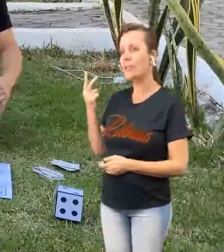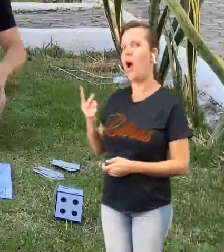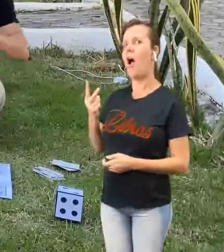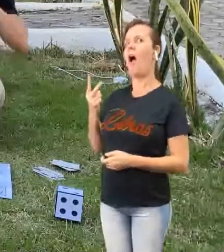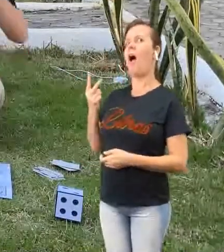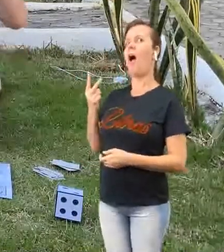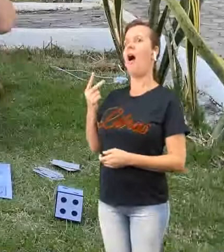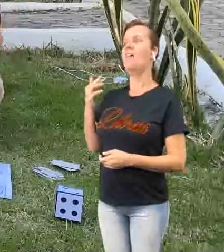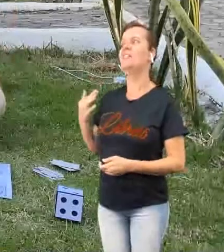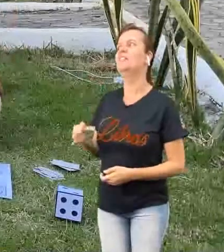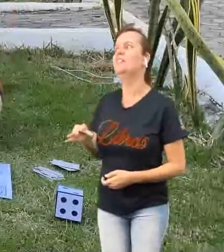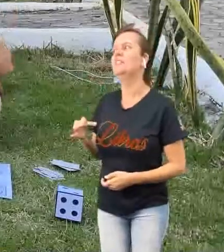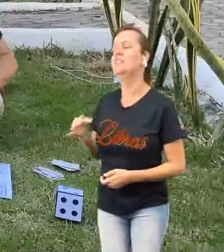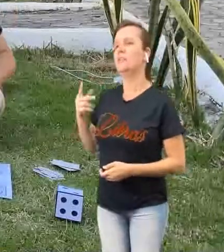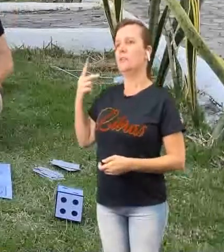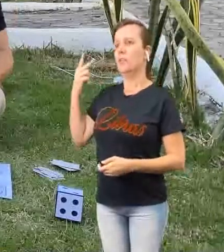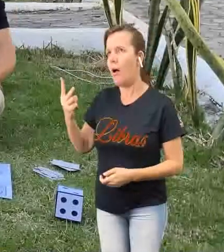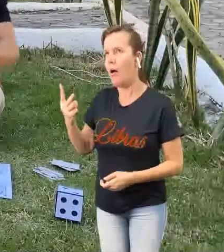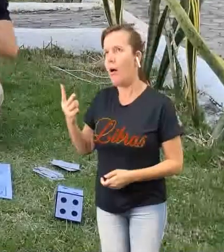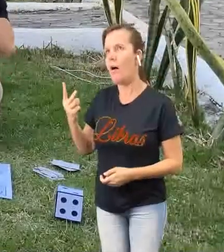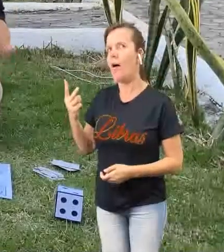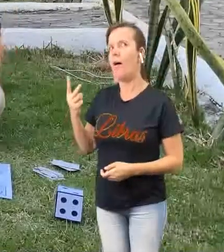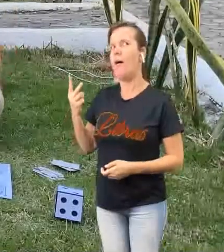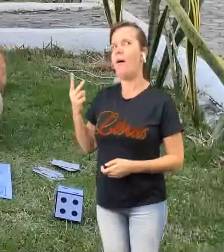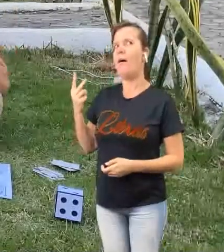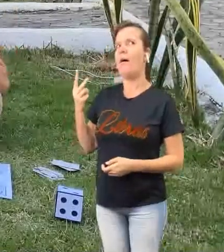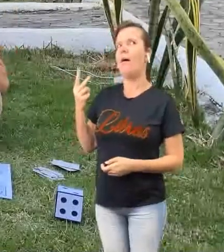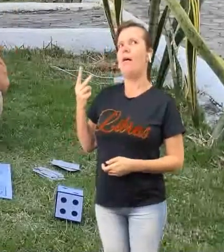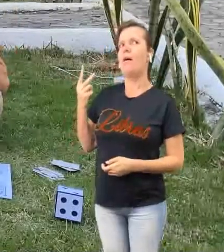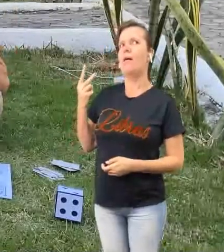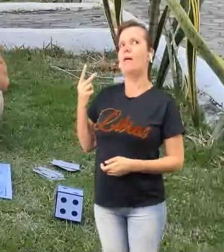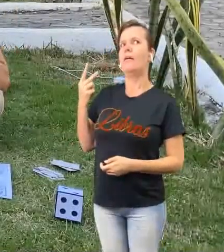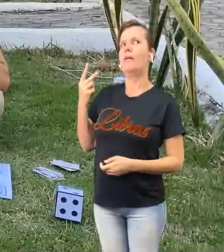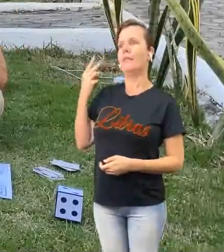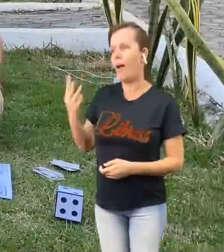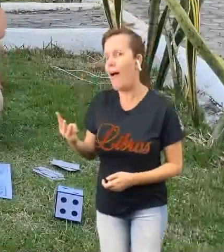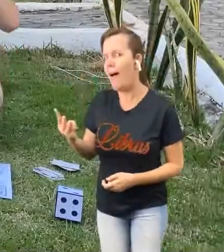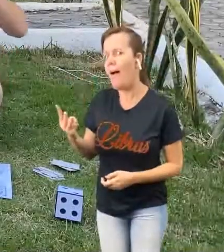Vamos. Um. Vai. Ai, meu Deus do céu. Dois. Dois.